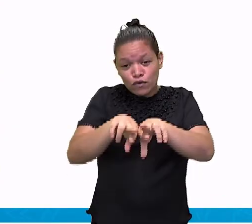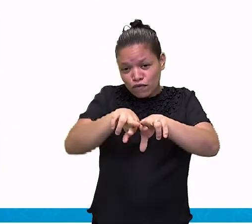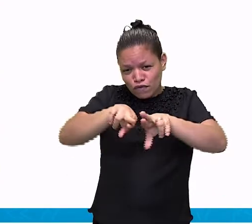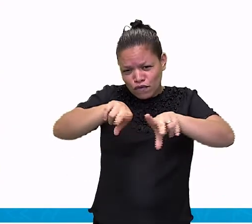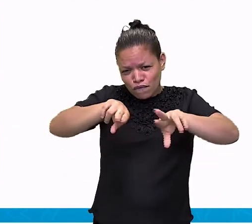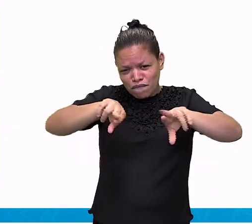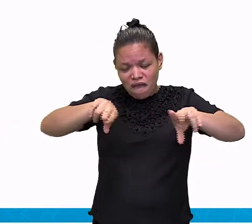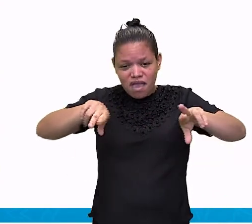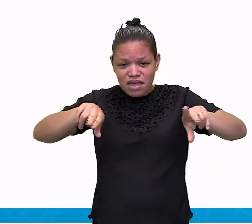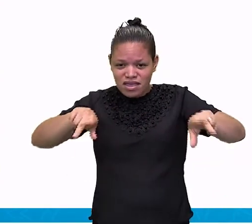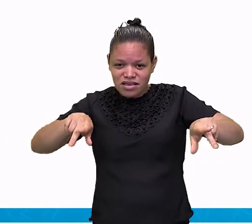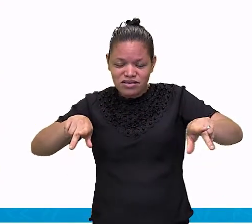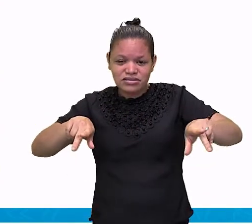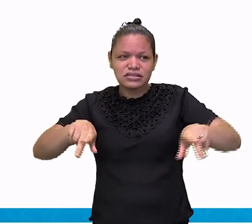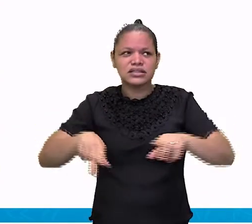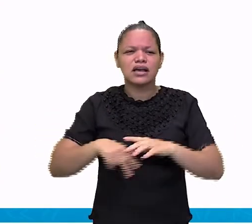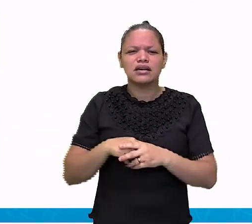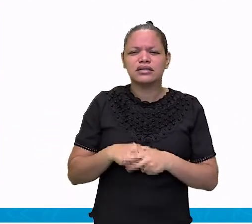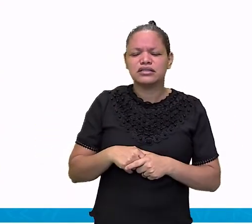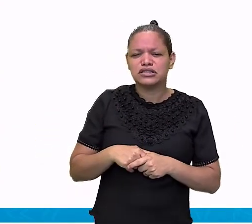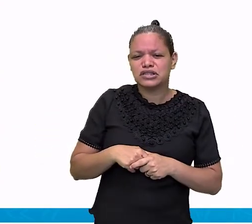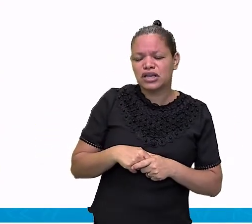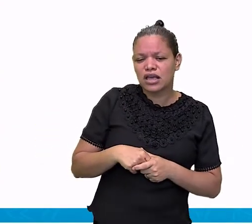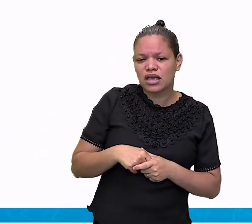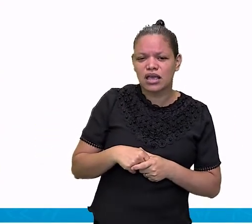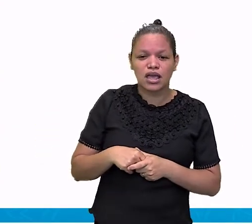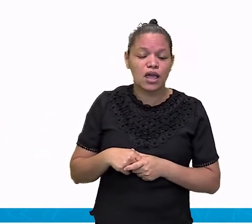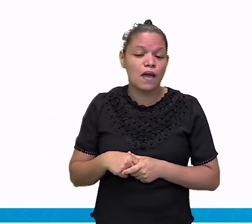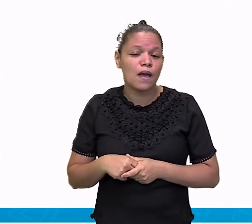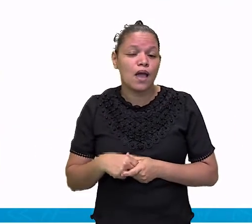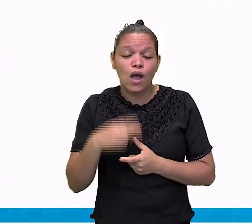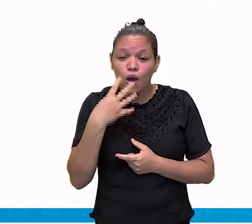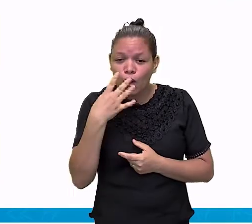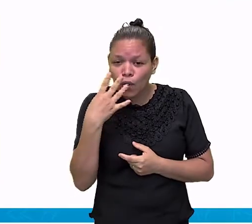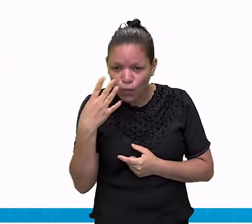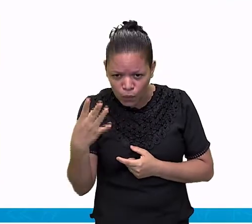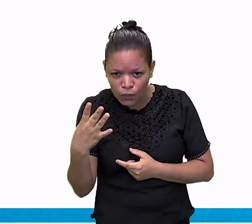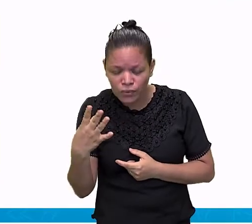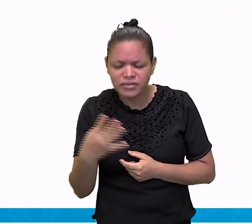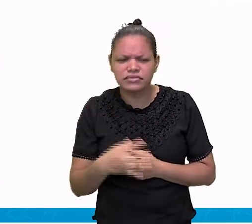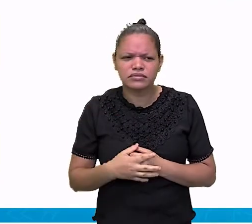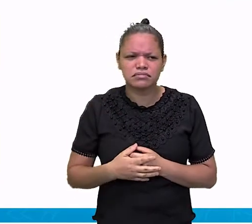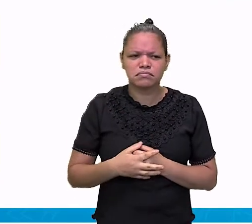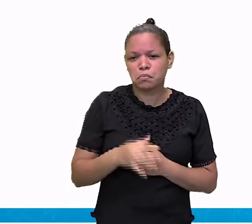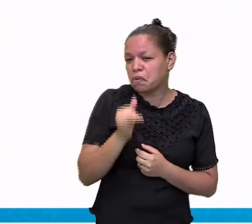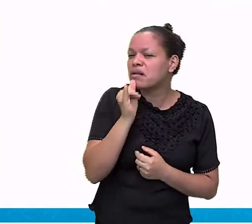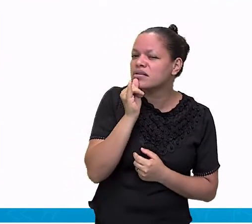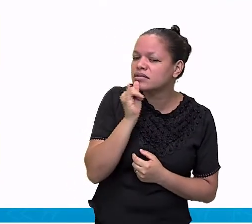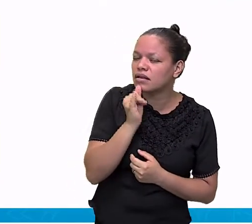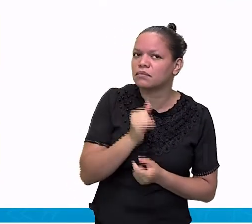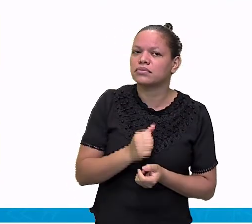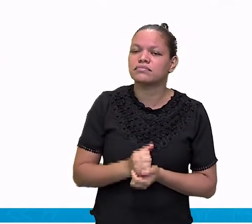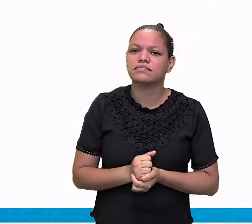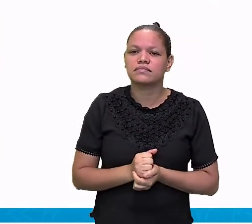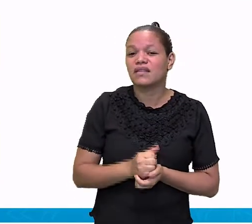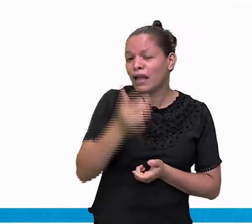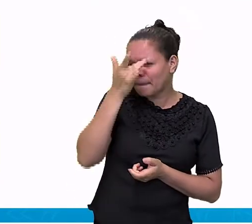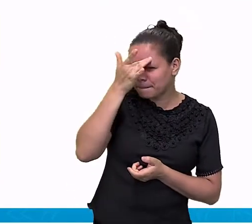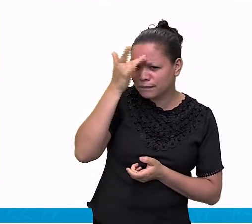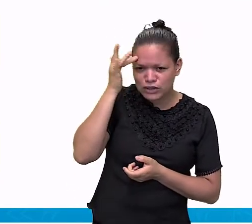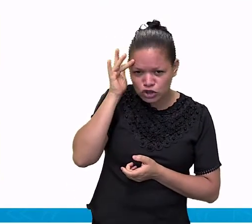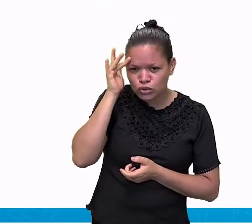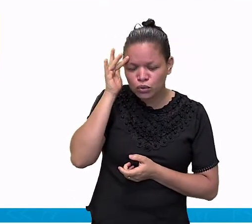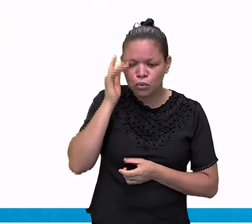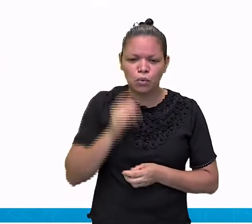diferentes olhares, né? O indígena que se casou com o português, nós temos aí diferentes raças. Miscigenação é